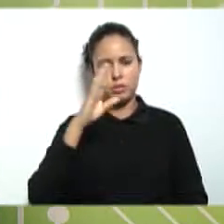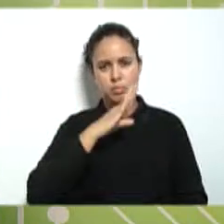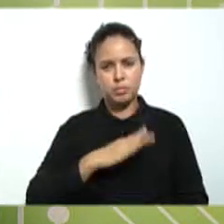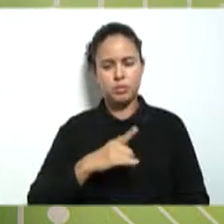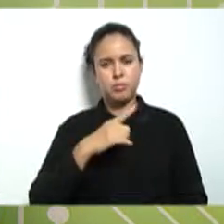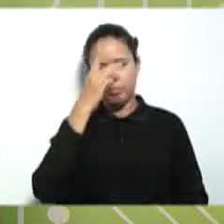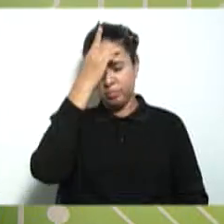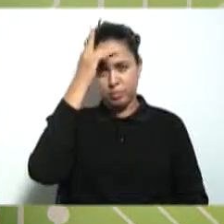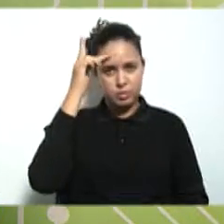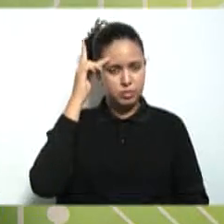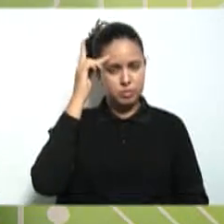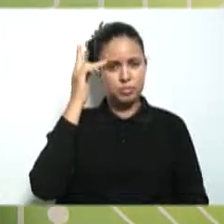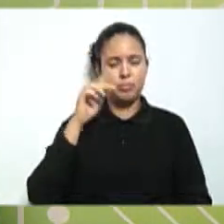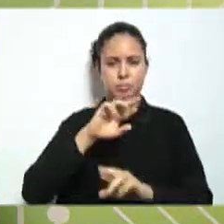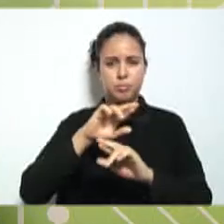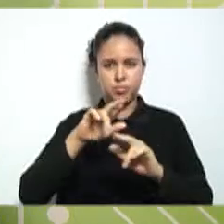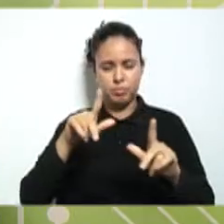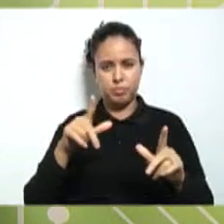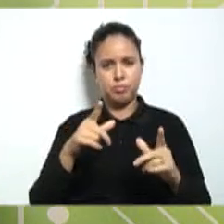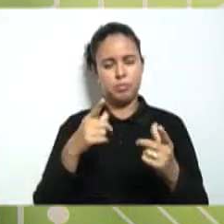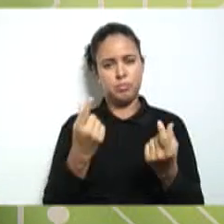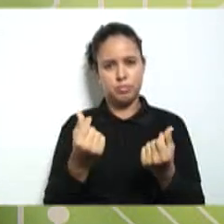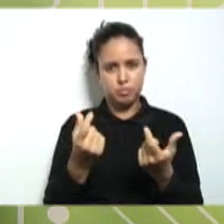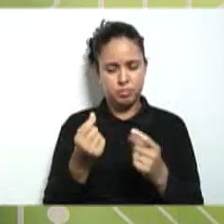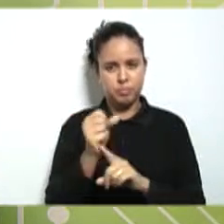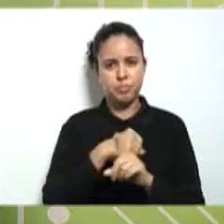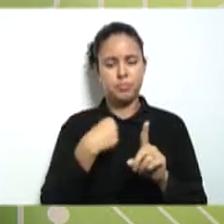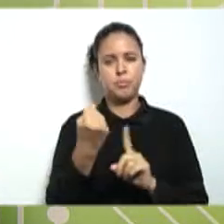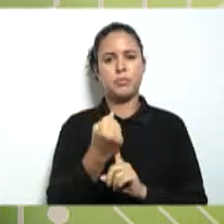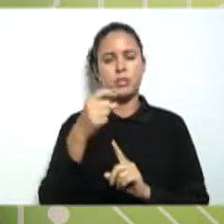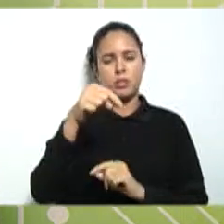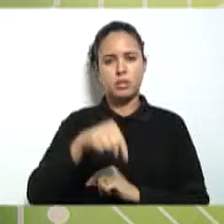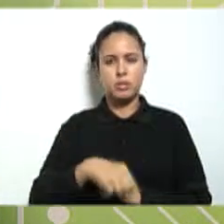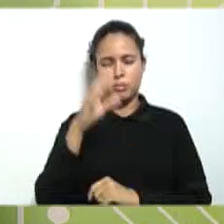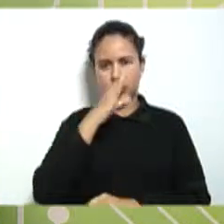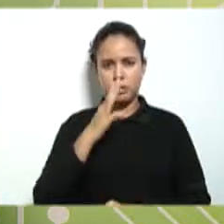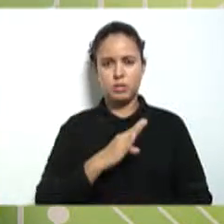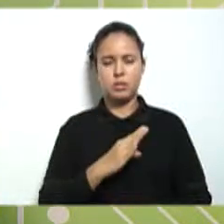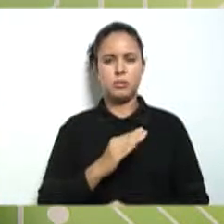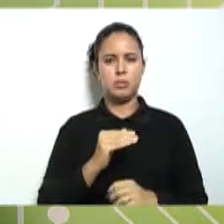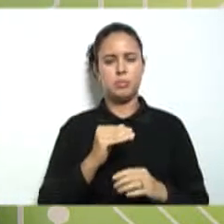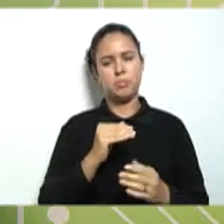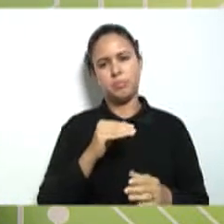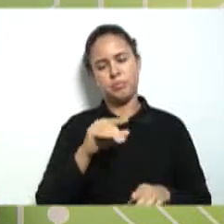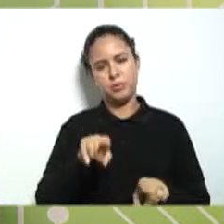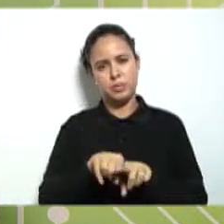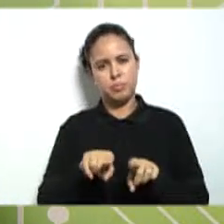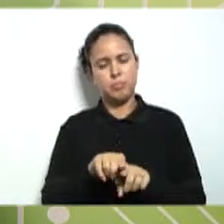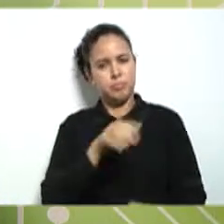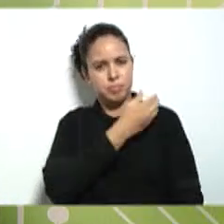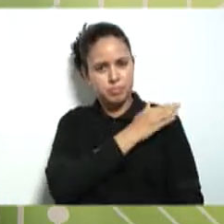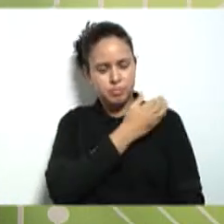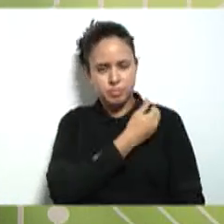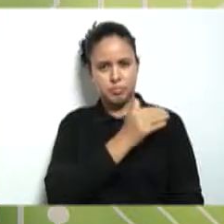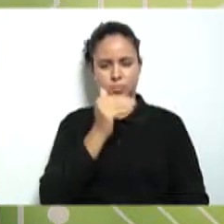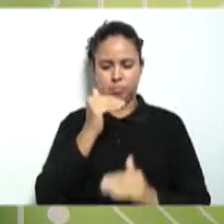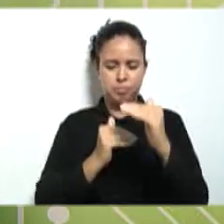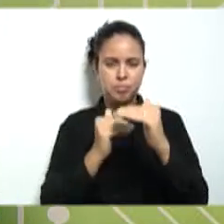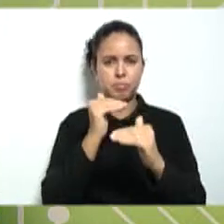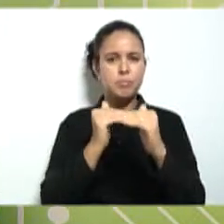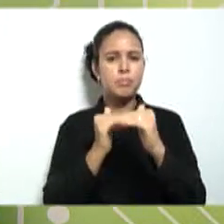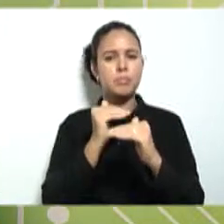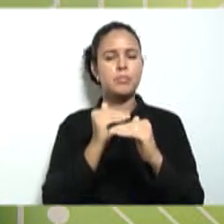por regiões e por questões raciais. O Brasil tenta corrigir essa diferença social de várias maneiras.